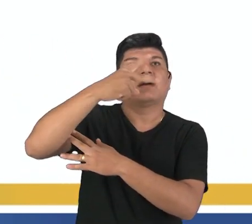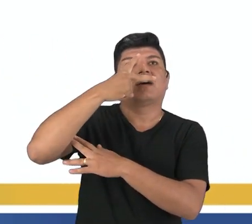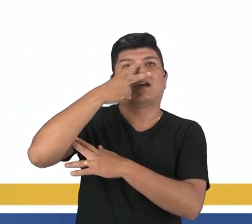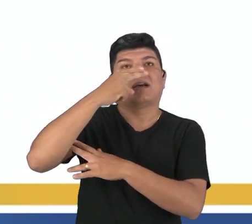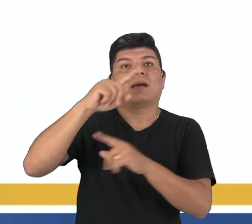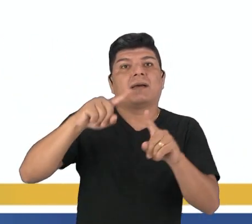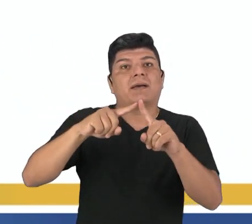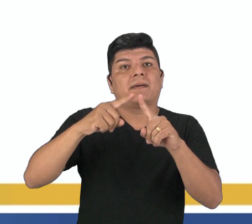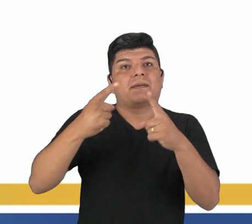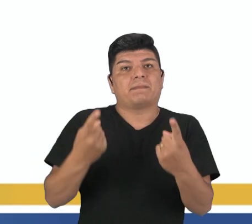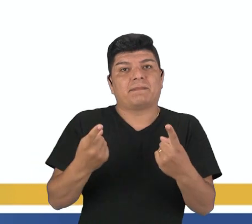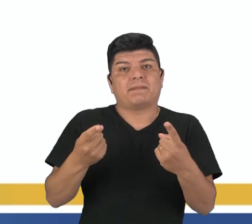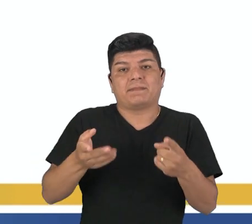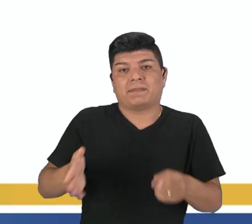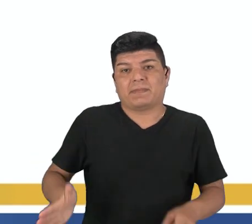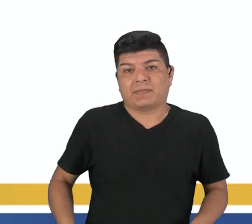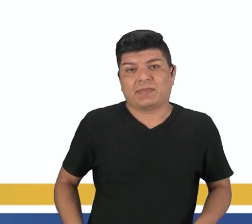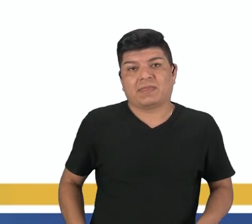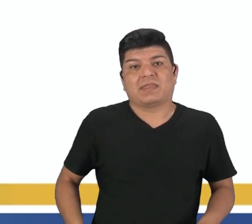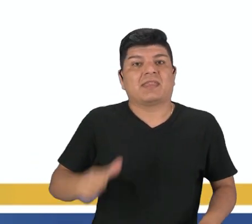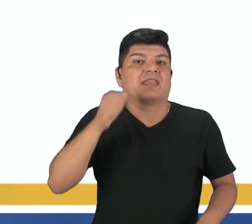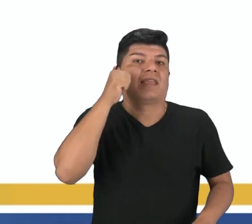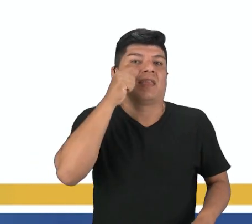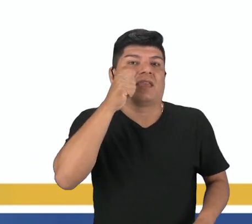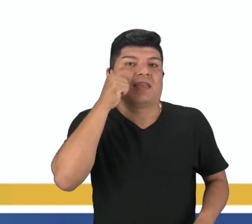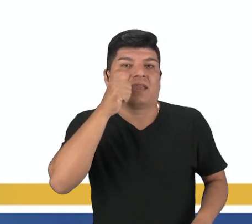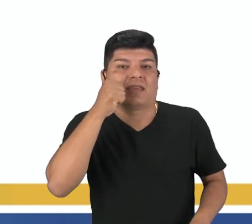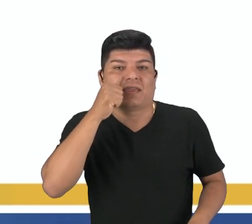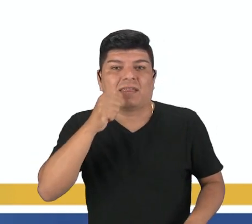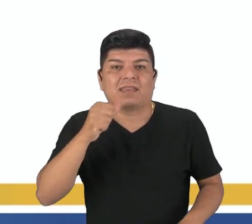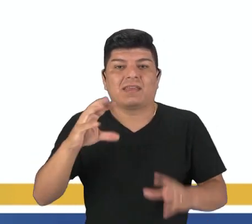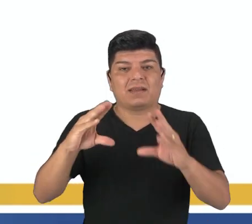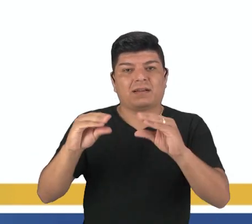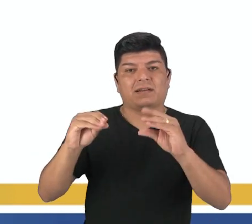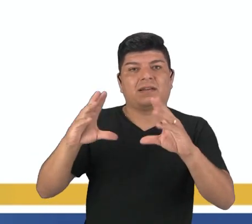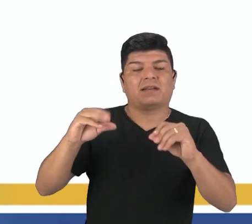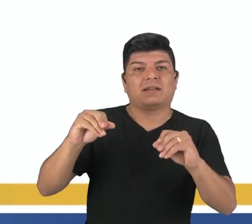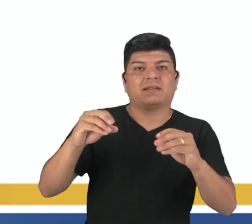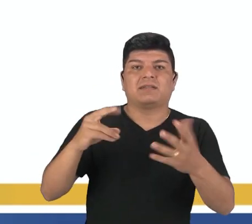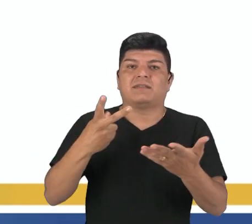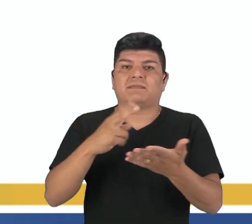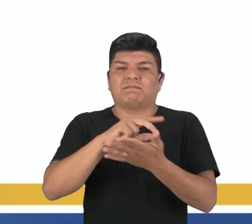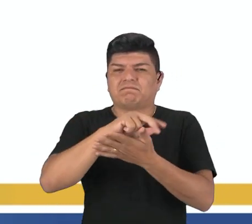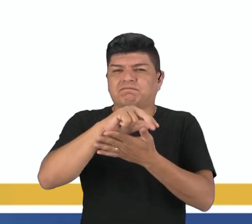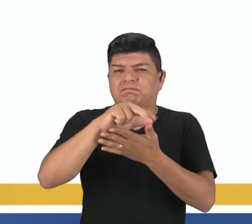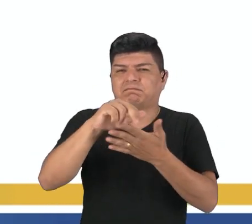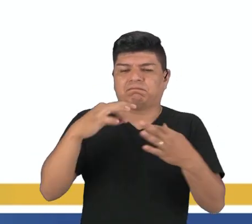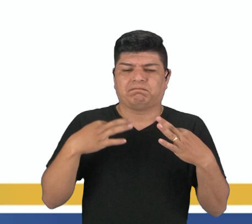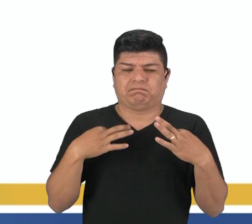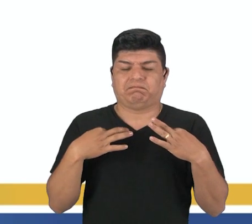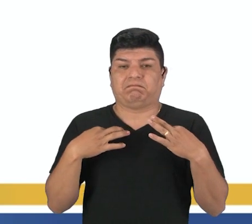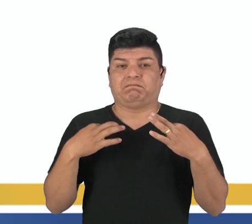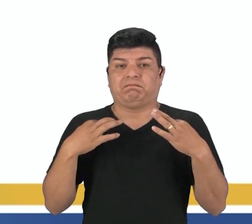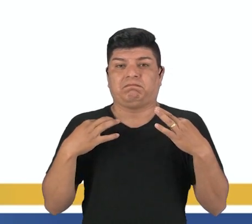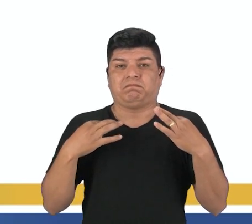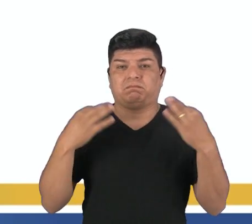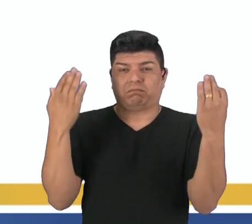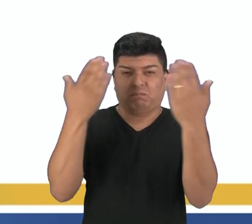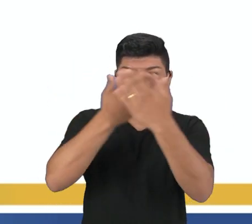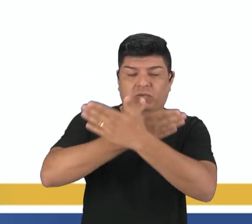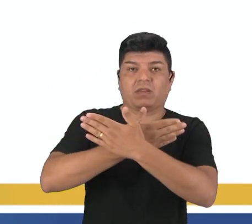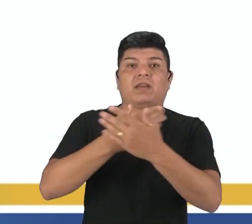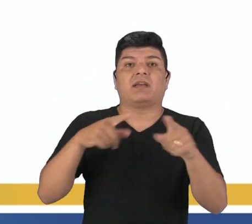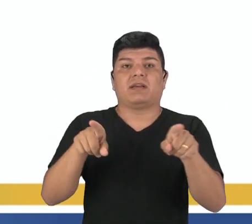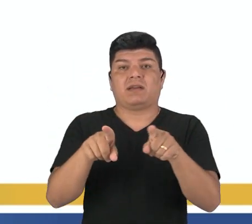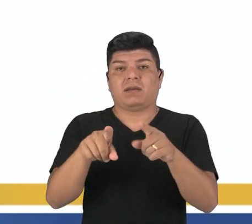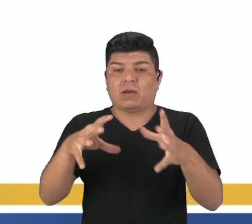usa meia calça feminina, usa algodão, usa poliamida, tubo de malha fina e translúcida, bolas